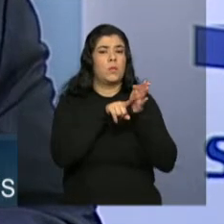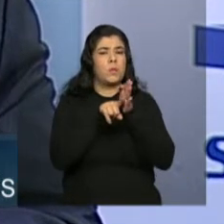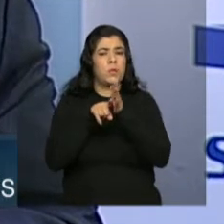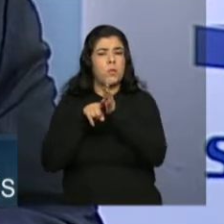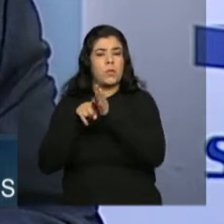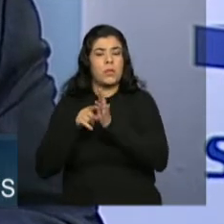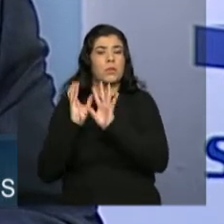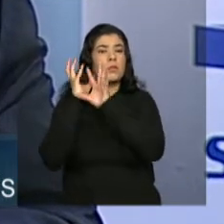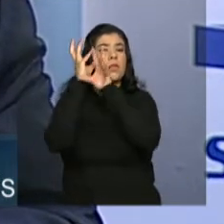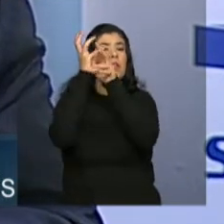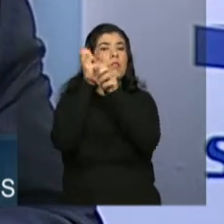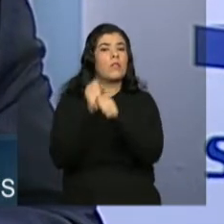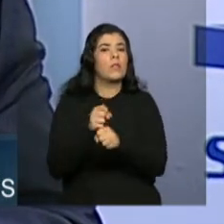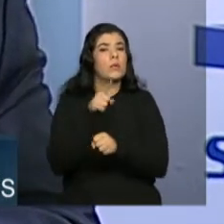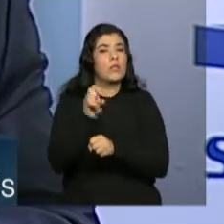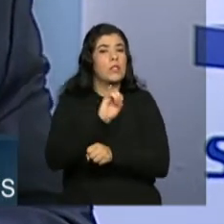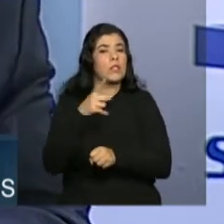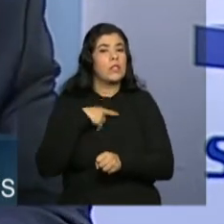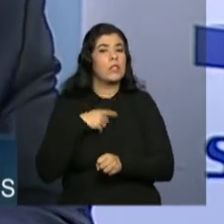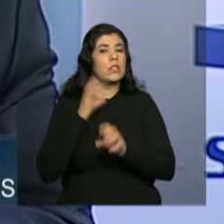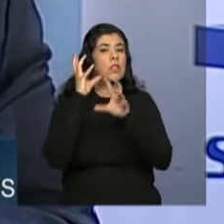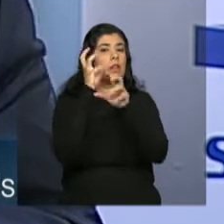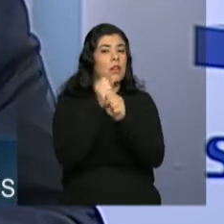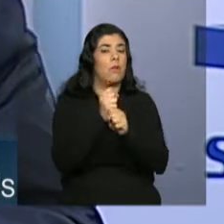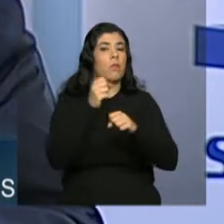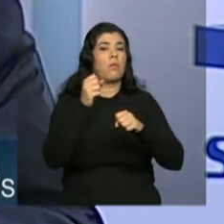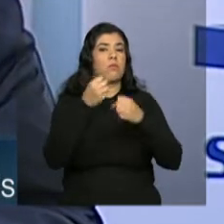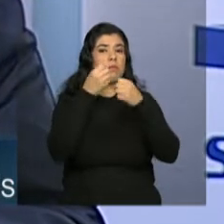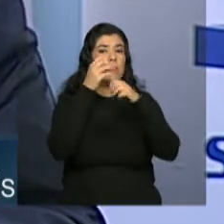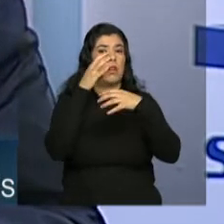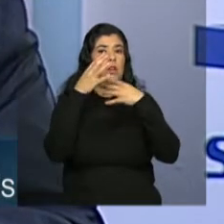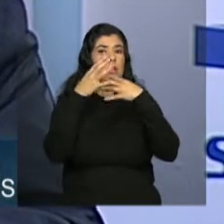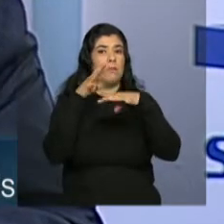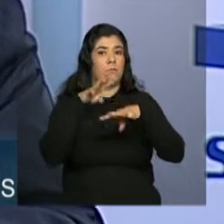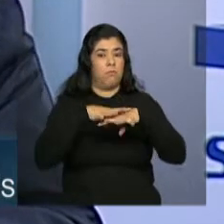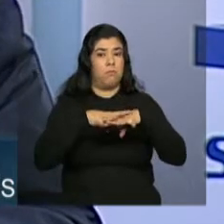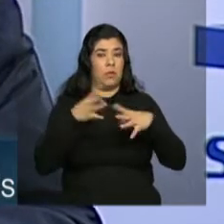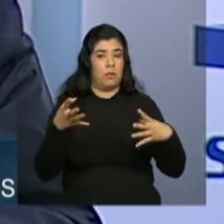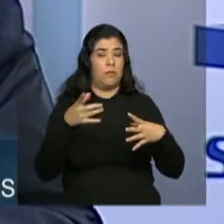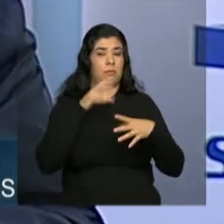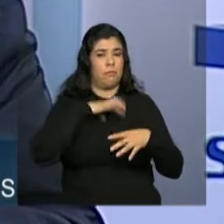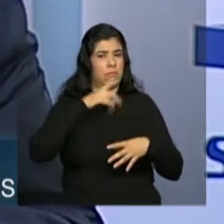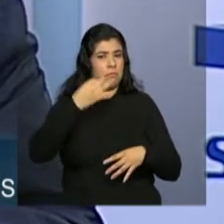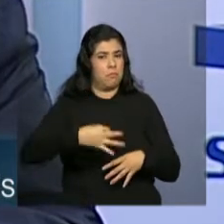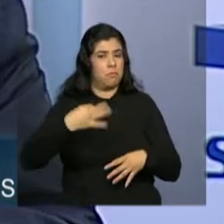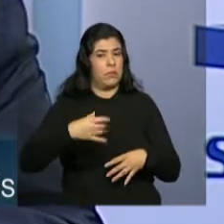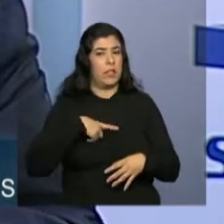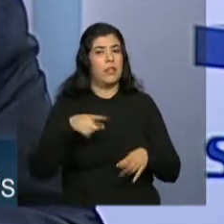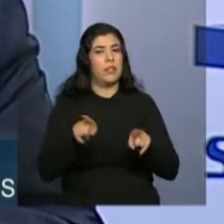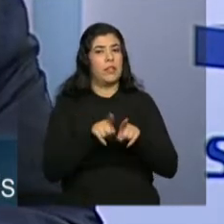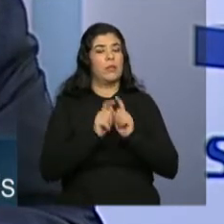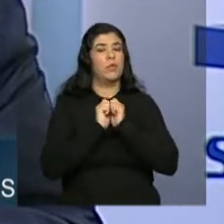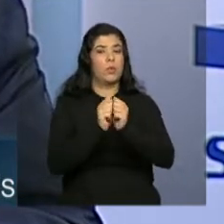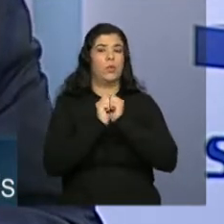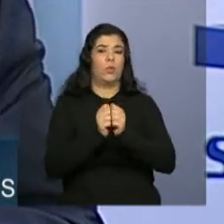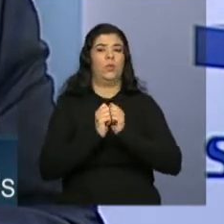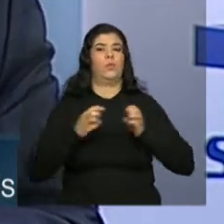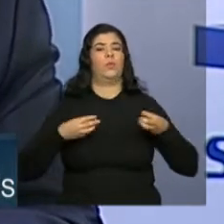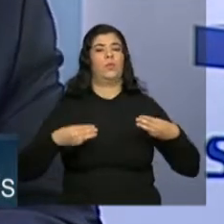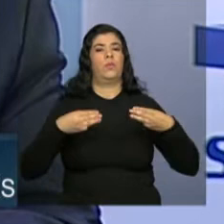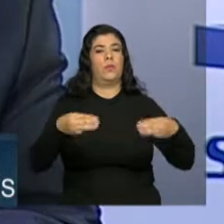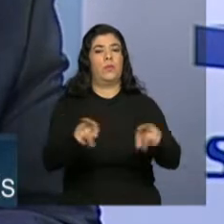e dessa fórmula nem inclusive com consulta pública que foi pela primeira vez as a lenda dos Ministérios foi